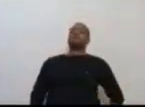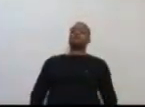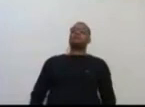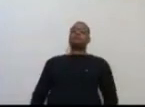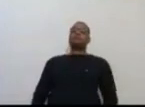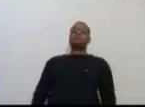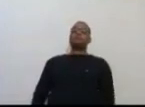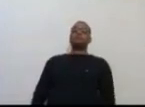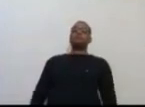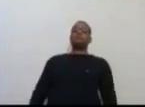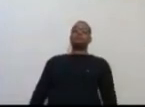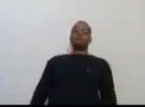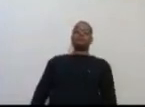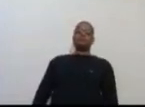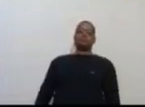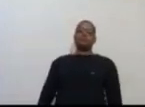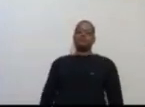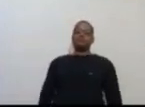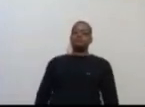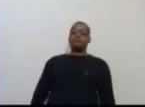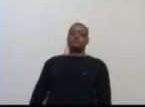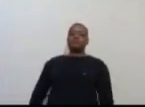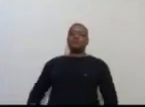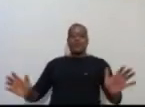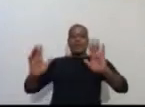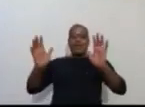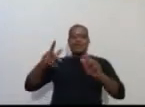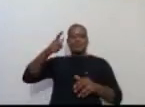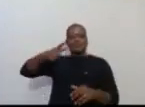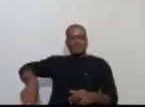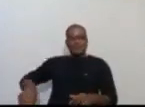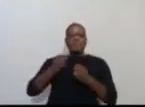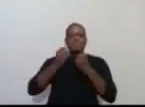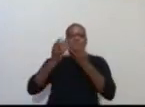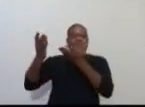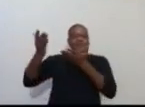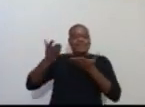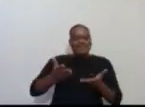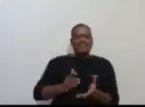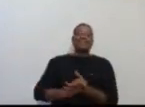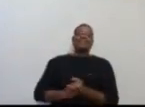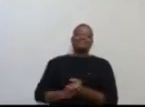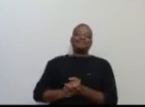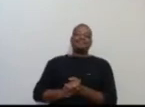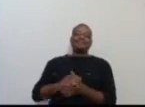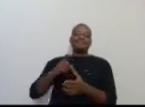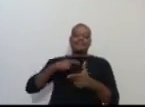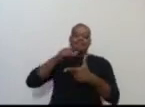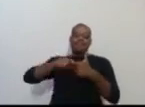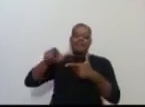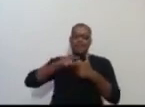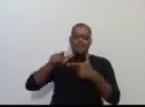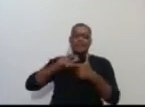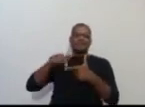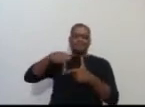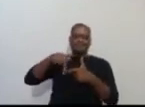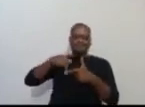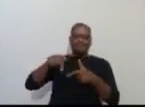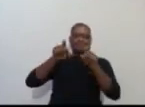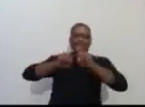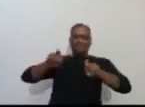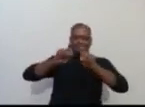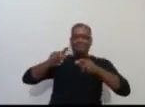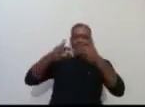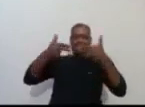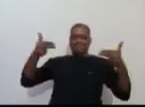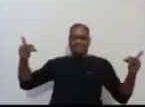Olá, mais uma vez, sejam todos bem-vindos. Nós tivemos um pequeno problema técnico no nosso áudio, agora tudo ok. Você nos